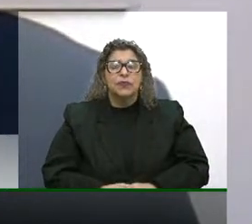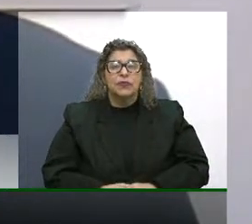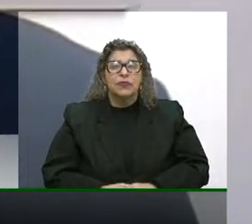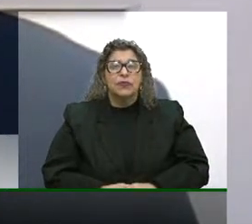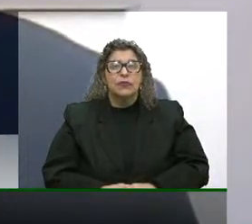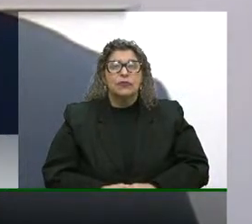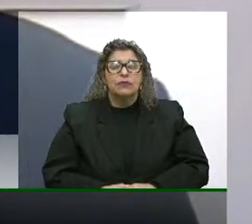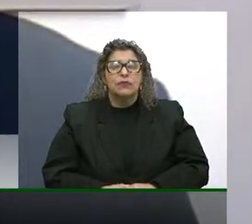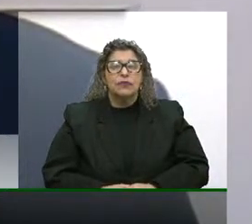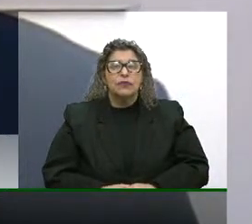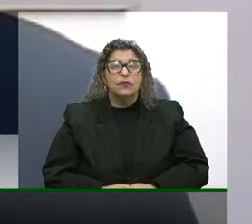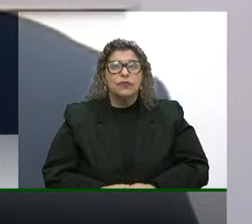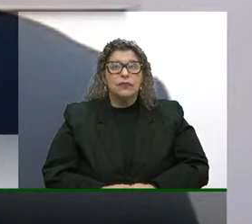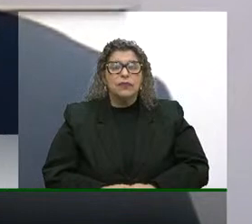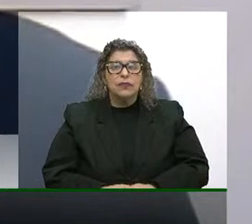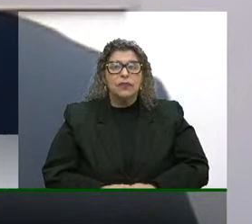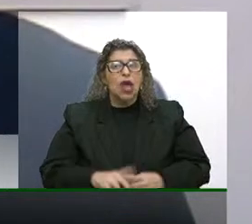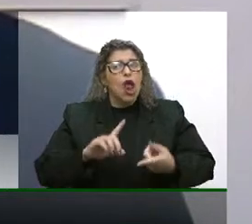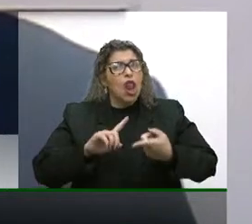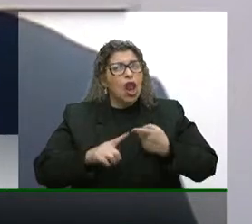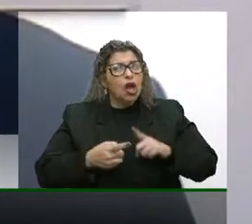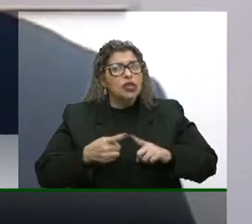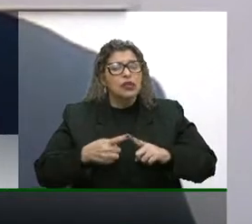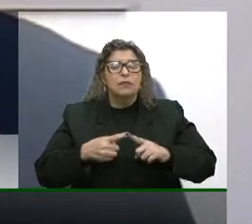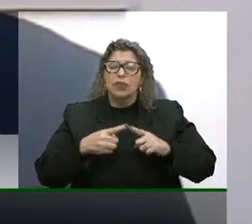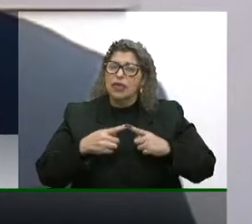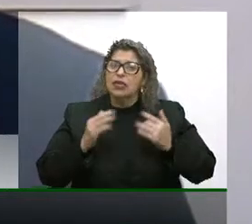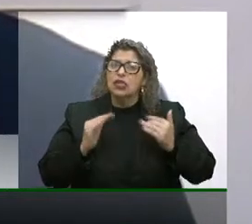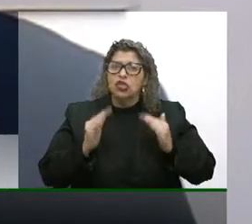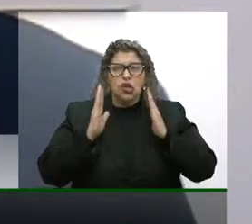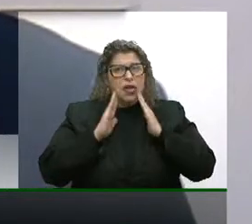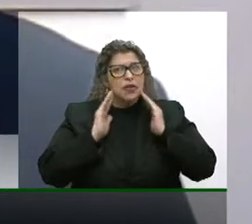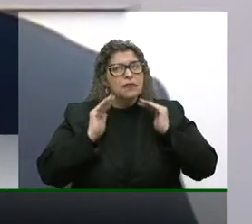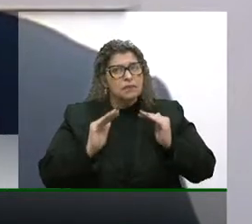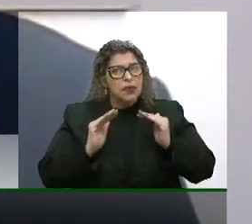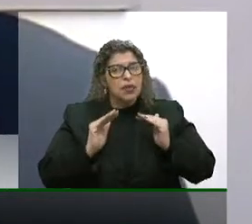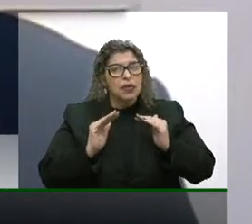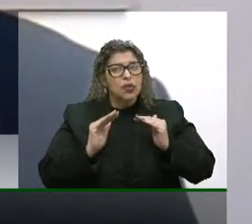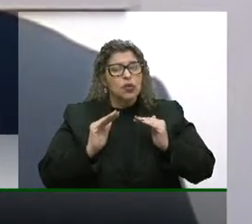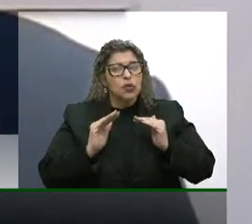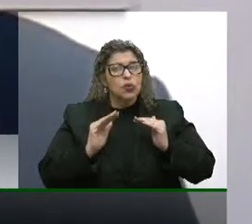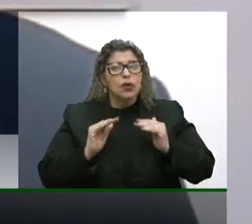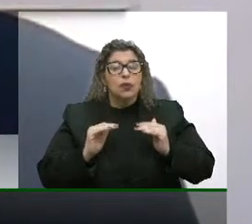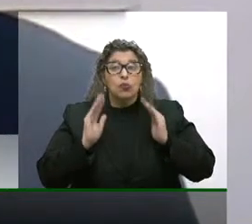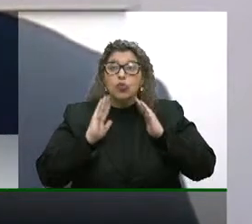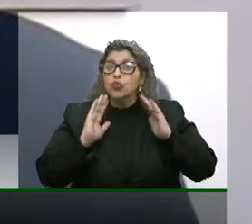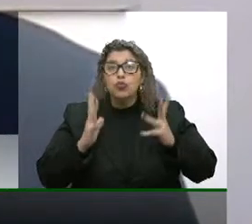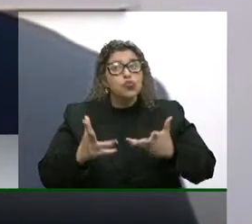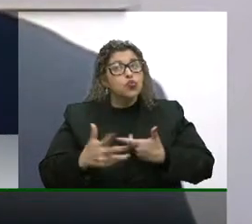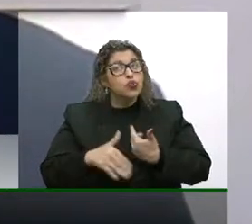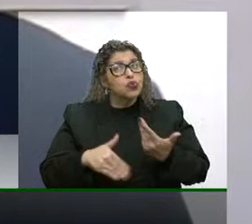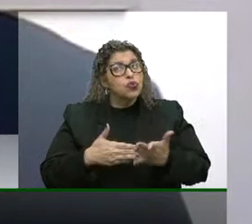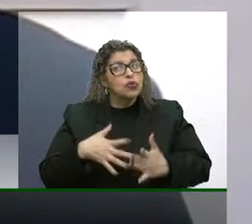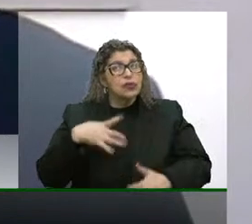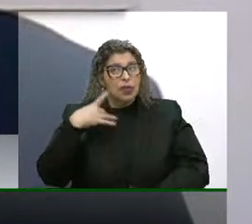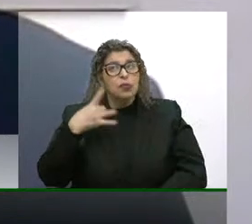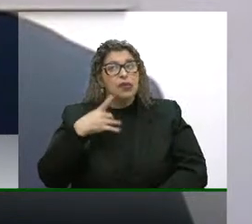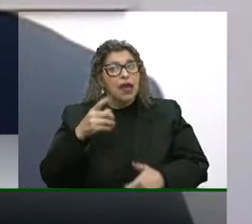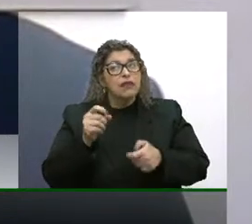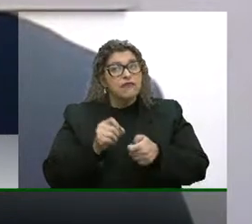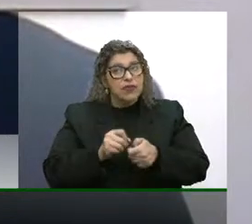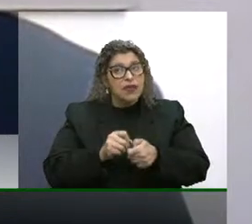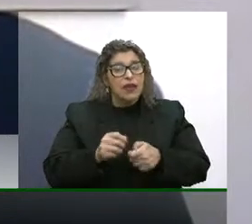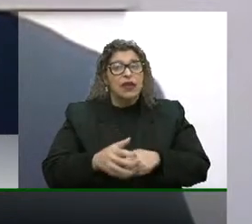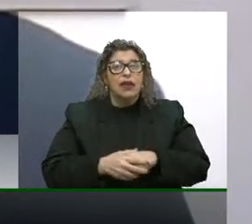E, logicamente, respeito e acato as deliberações que serão feitas pelos deputados, como sempre fiz.